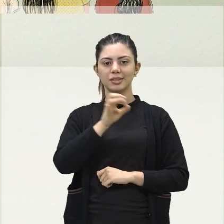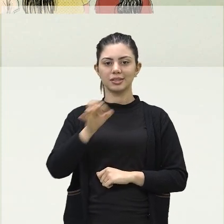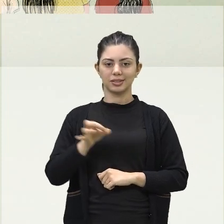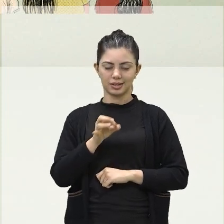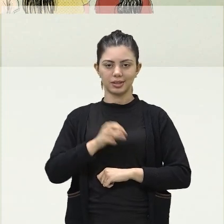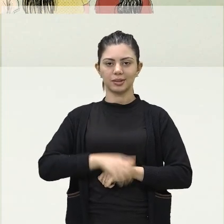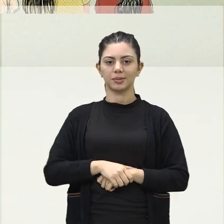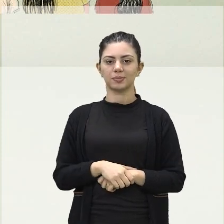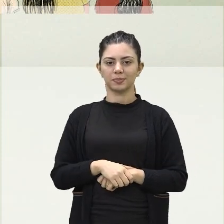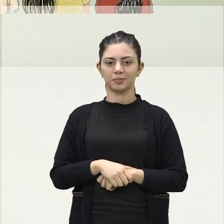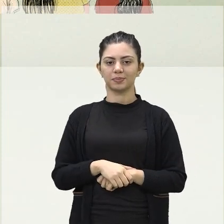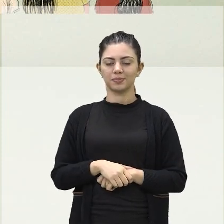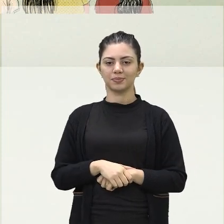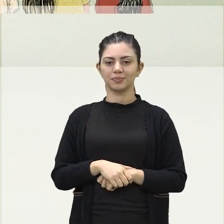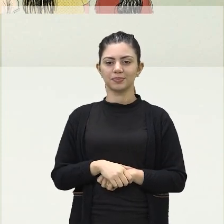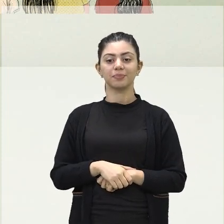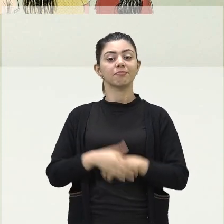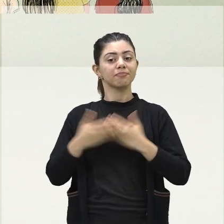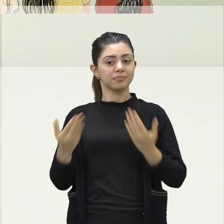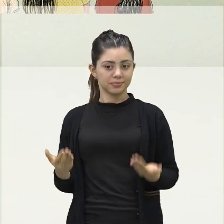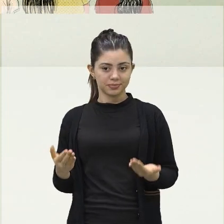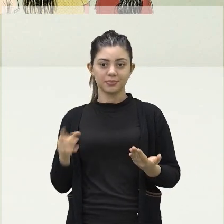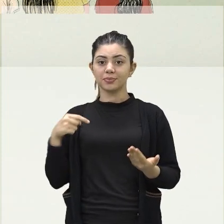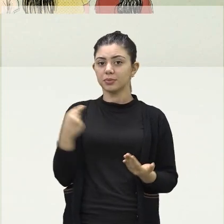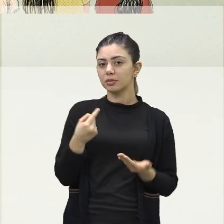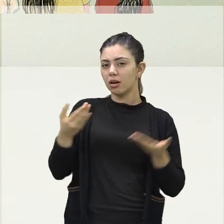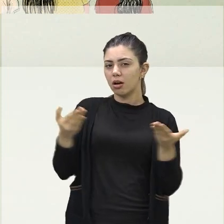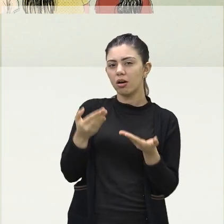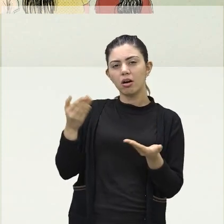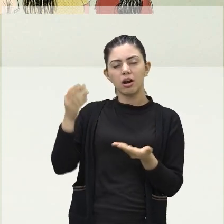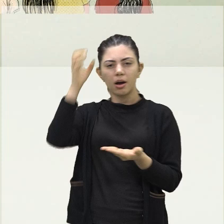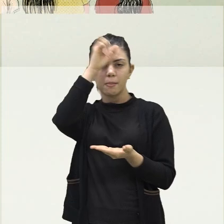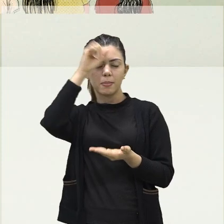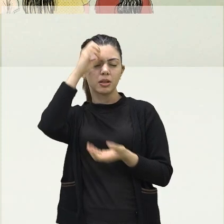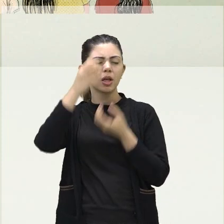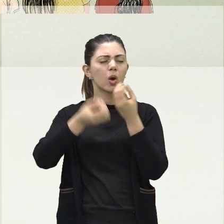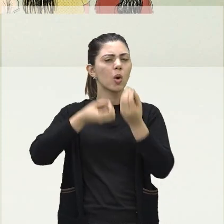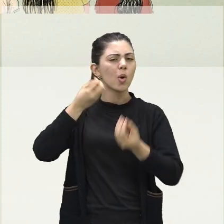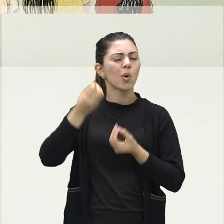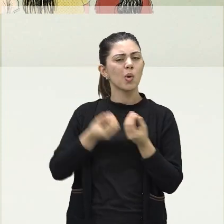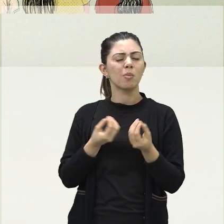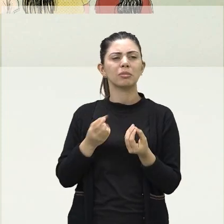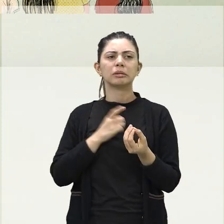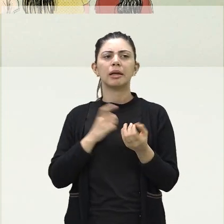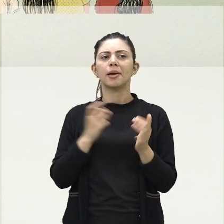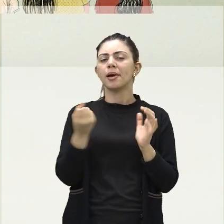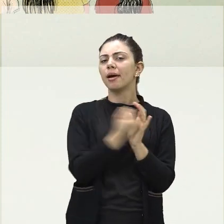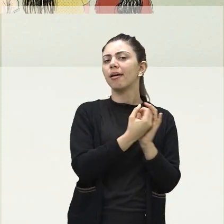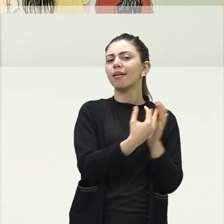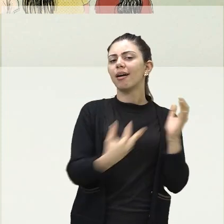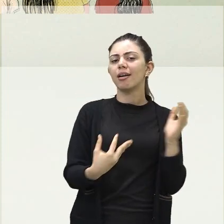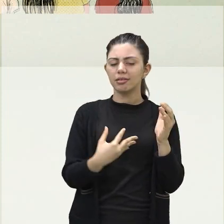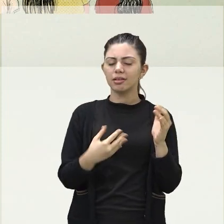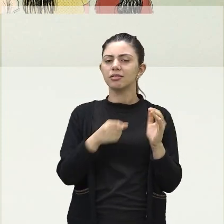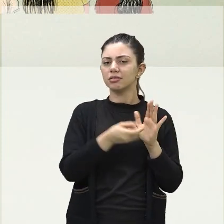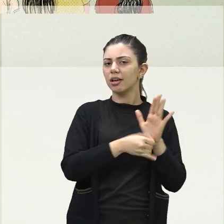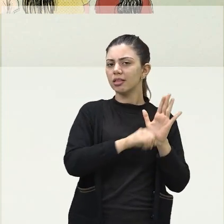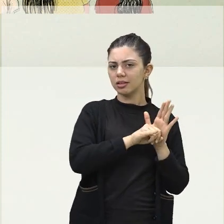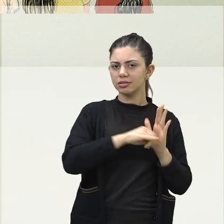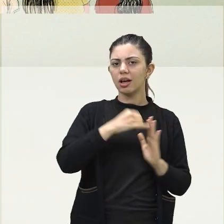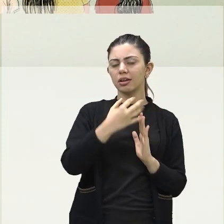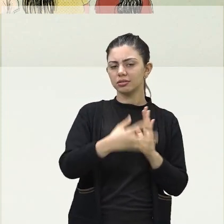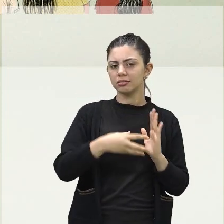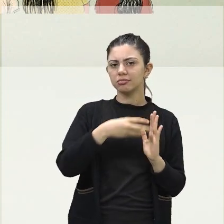na Amazônia, certo? E aí a gente vai entender um pouco quais são as características dessa identidade